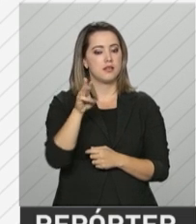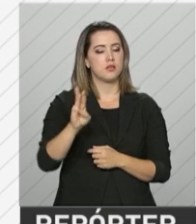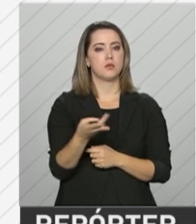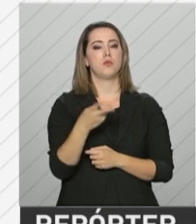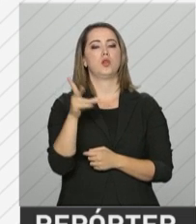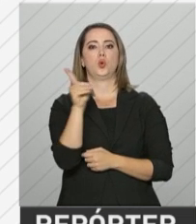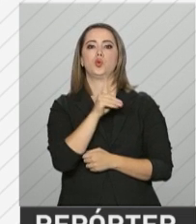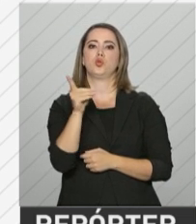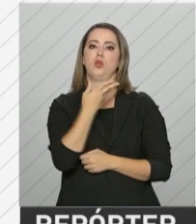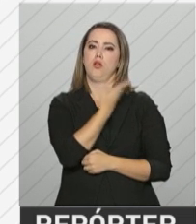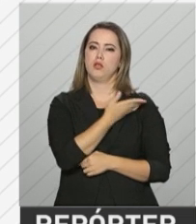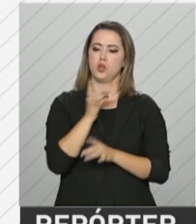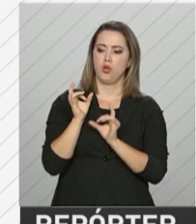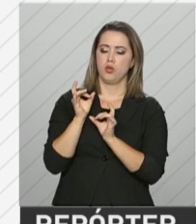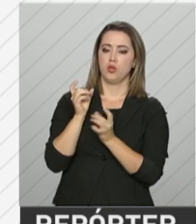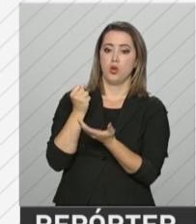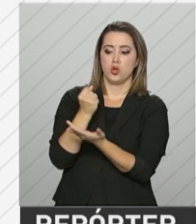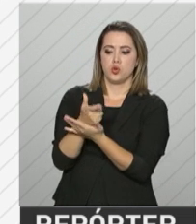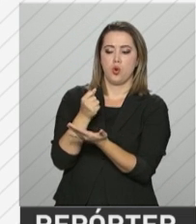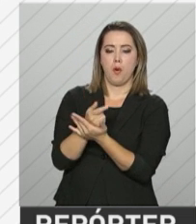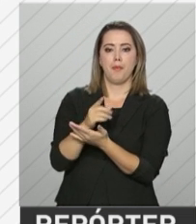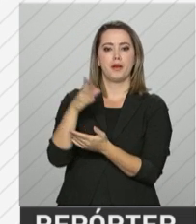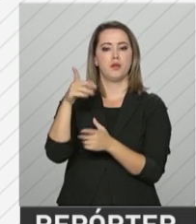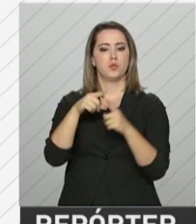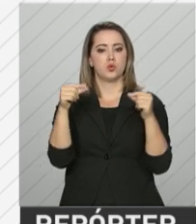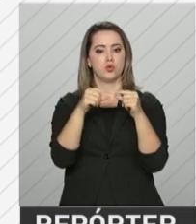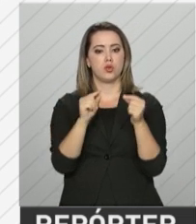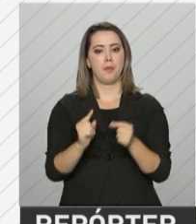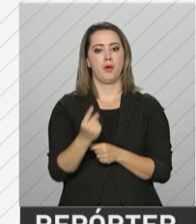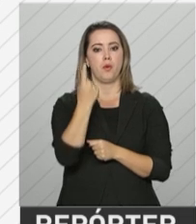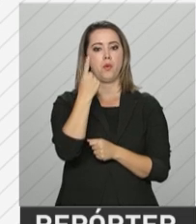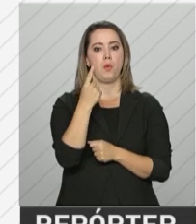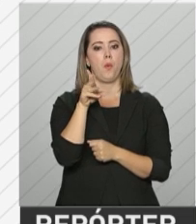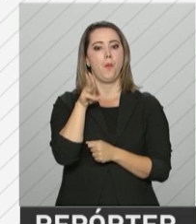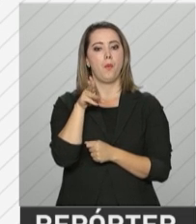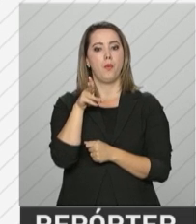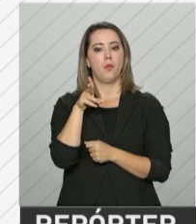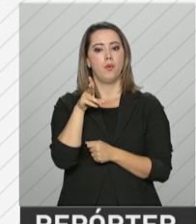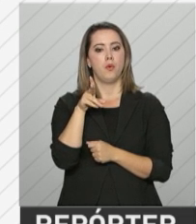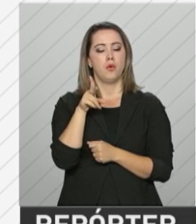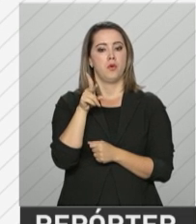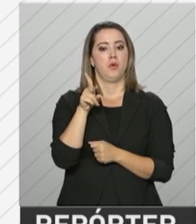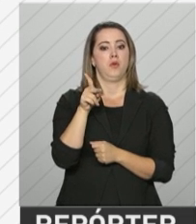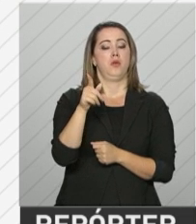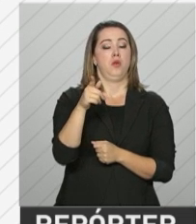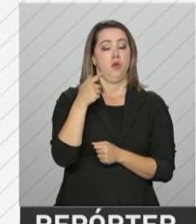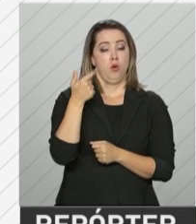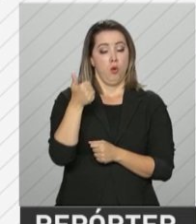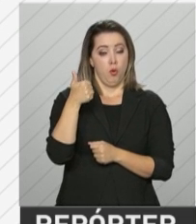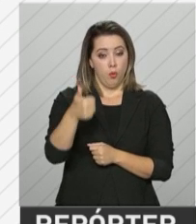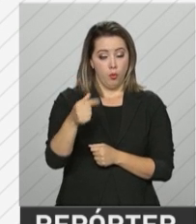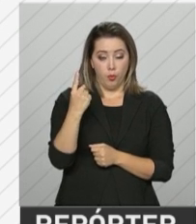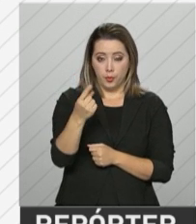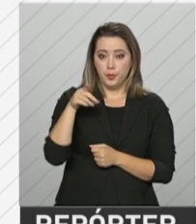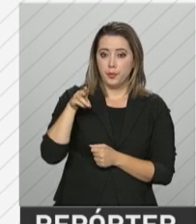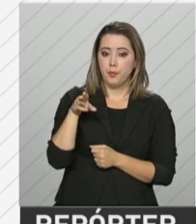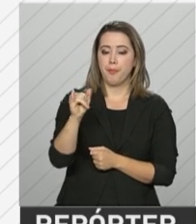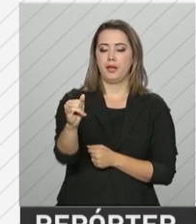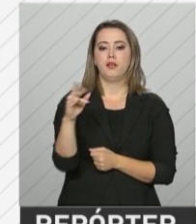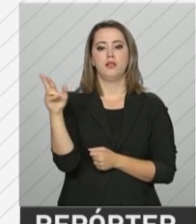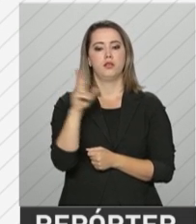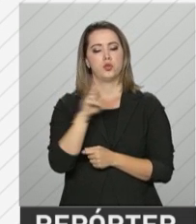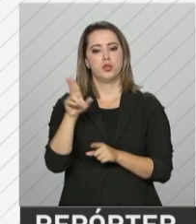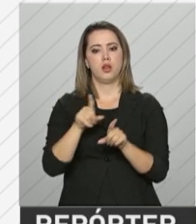US$ 600 milhões. Nós importamos do Japão 1 bilhão 730 milhões de dólares em produtos, principalmente autopeças,